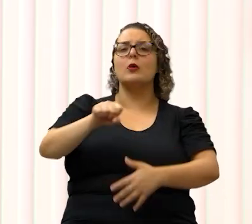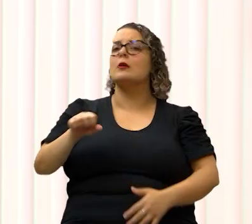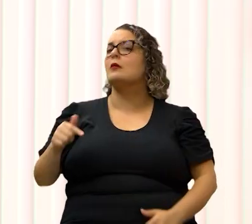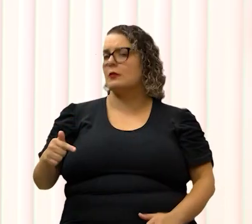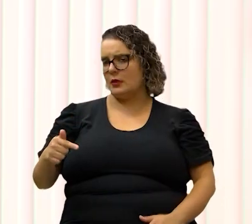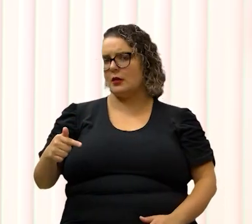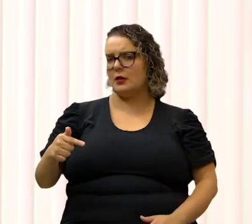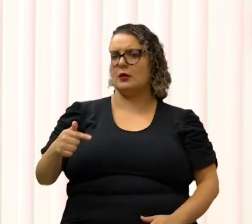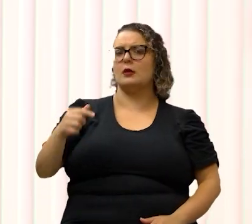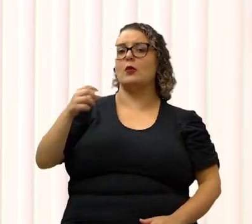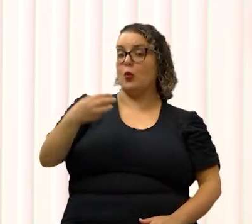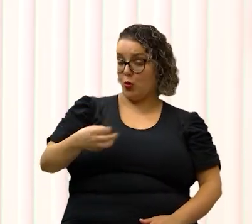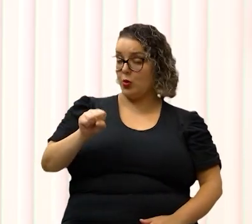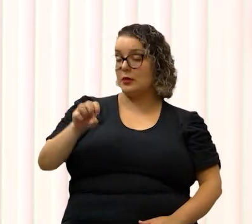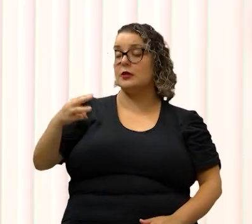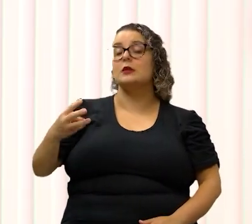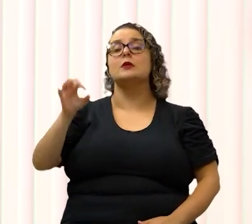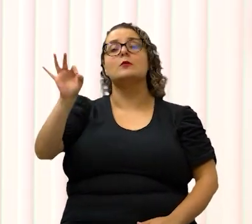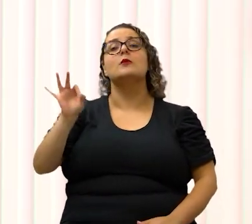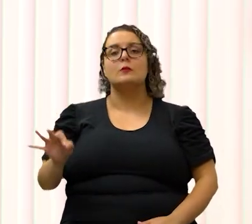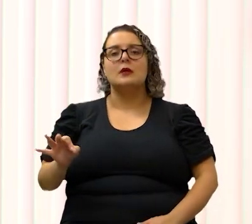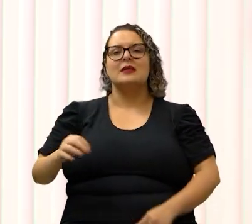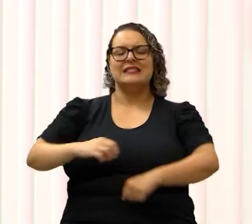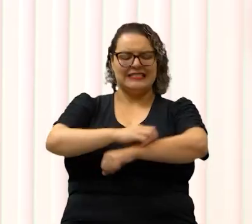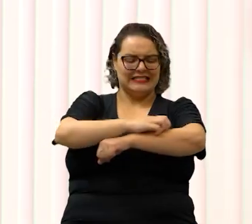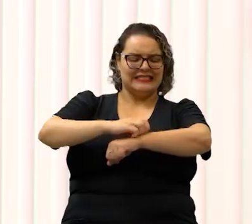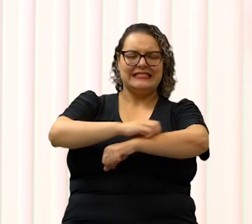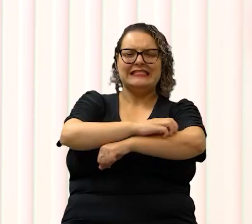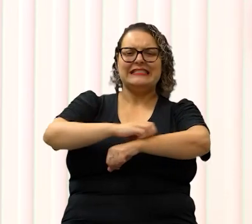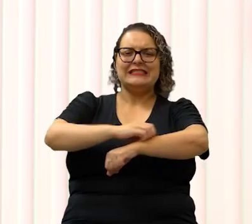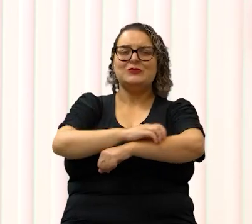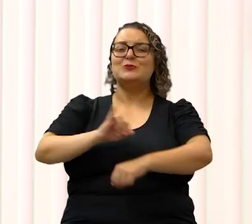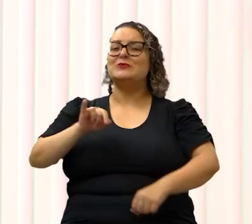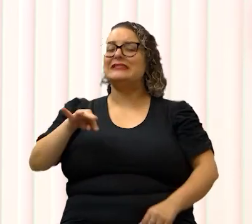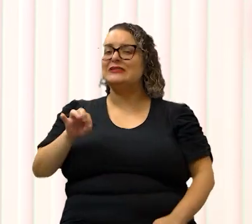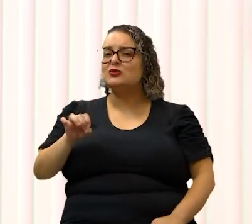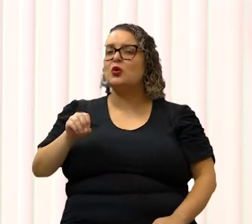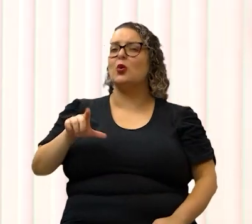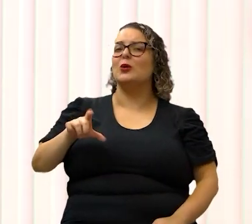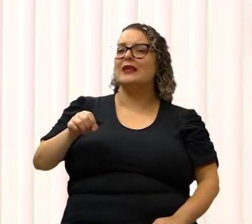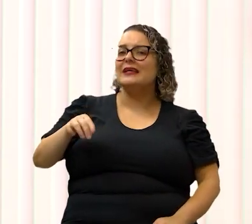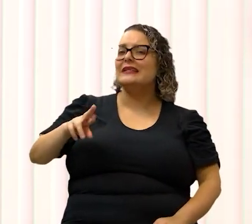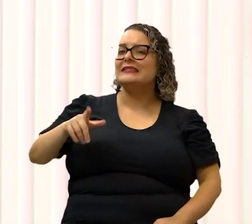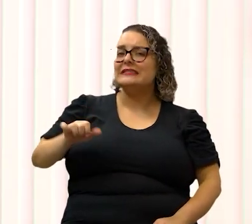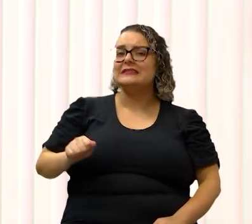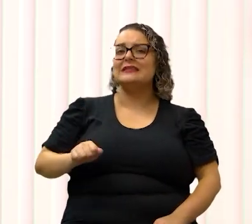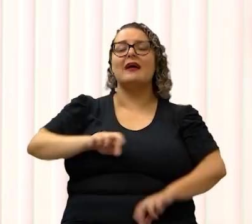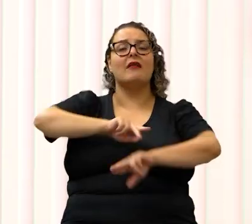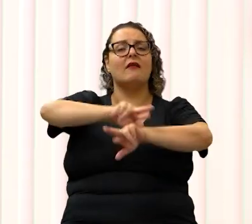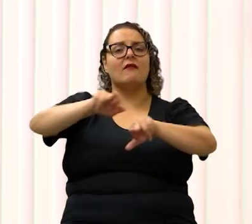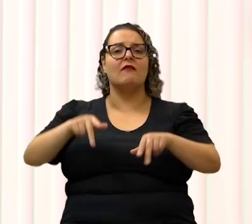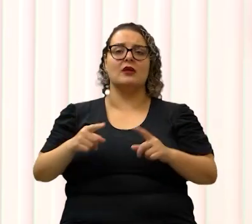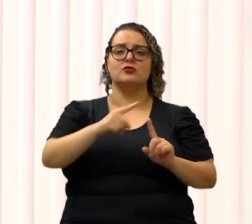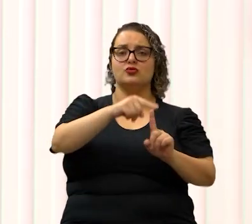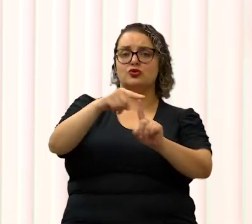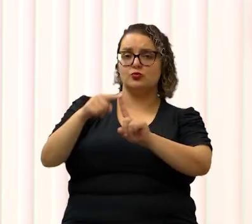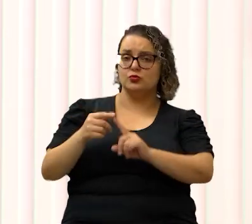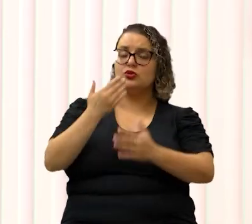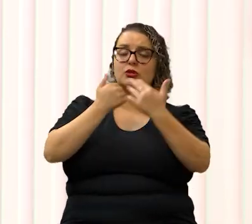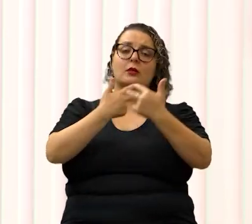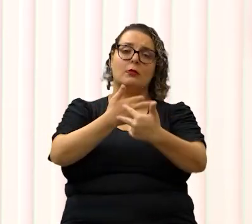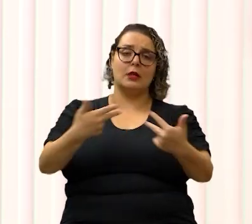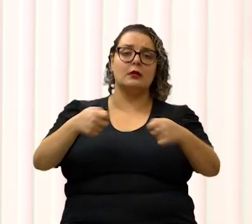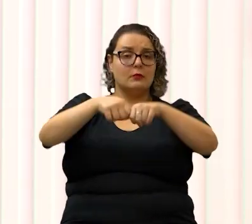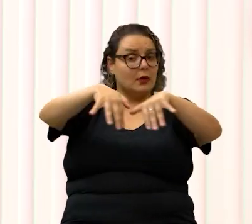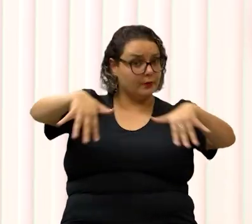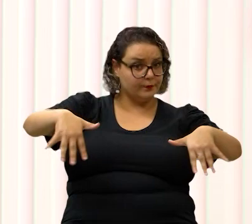dos consumidores têm alergia ou intolerância a um ou mais gêneros